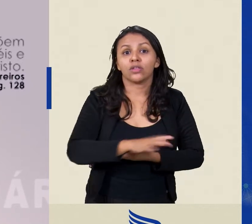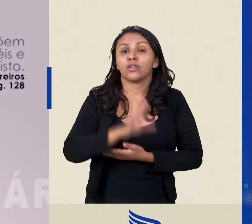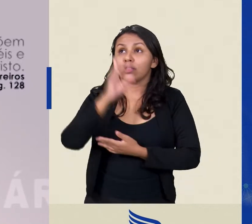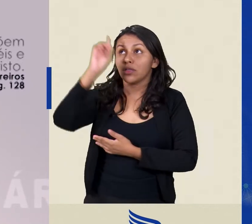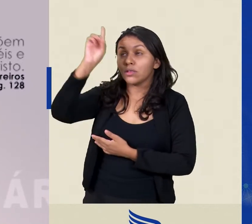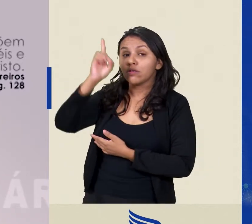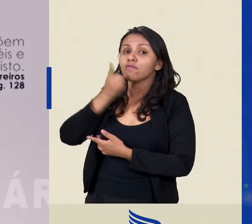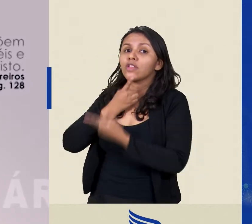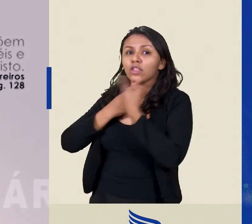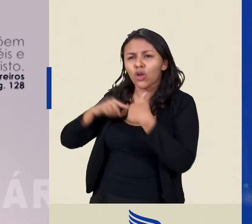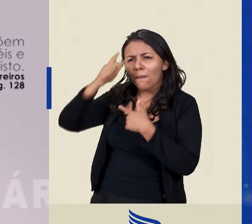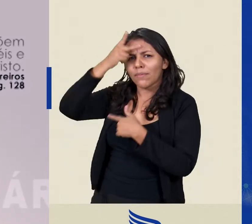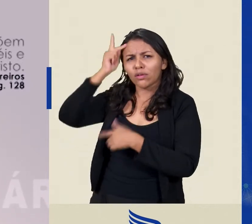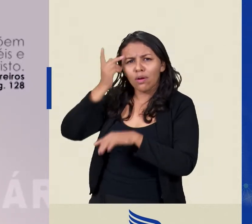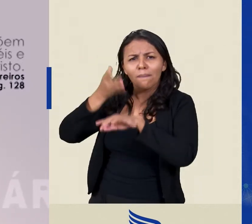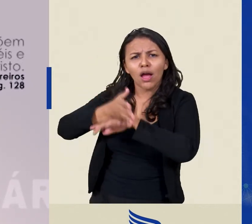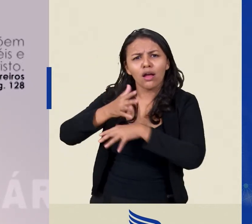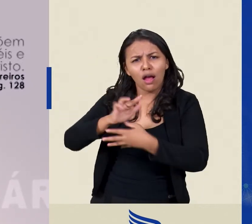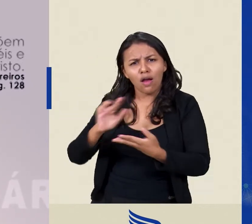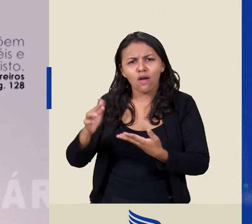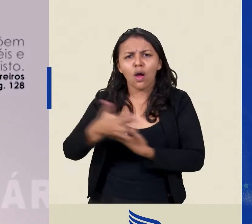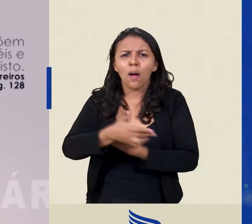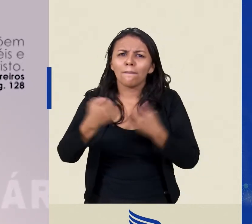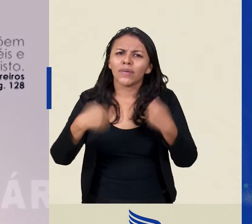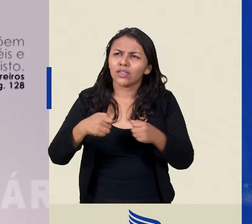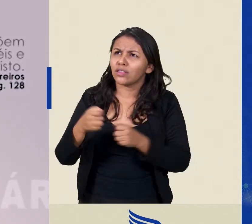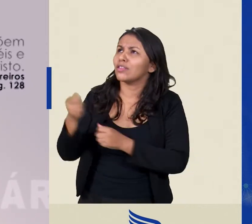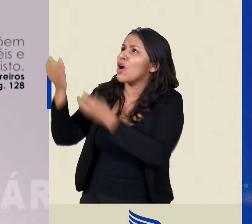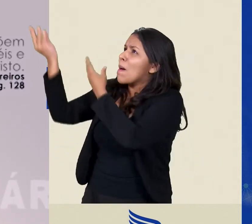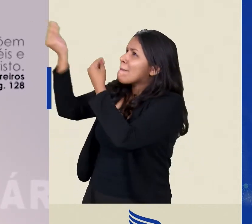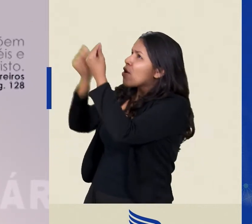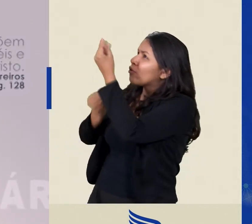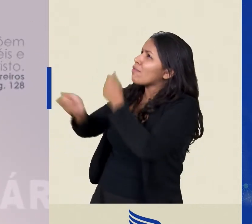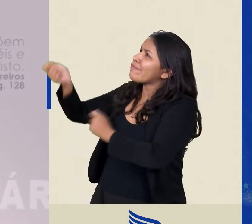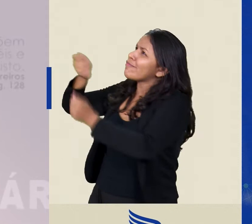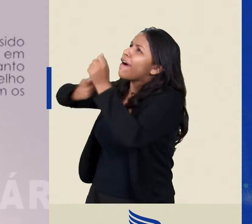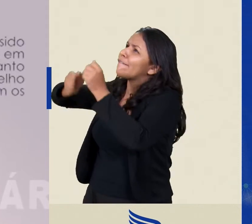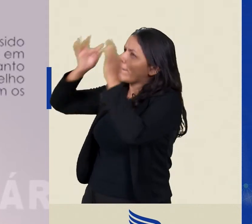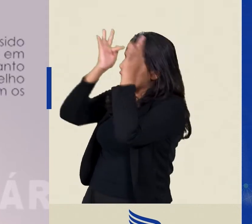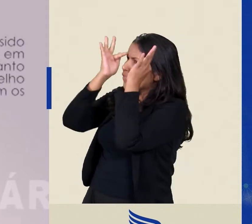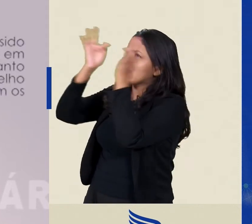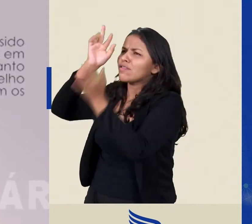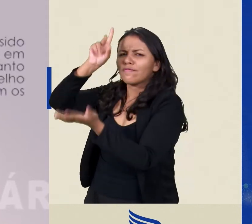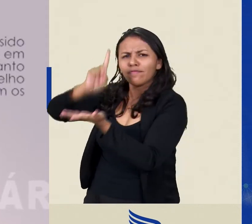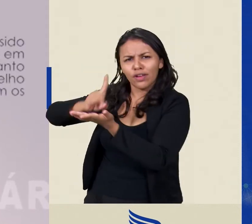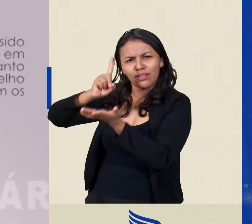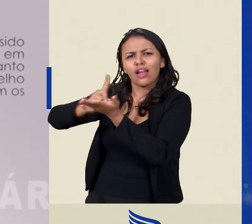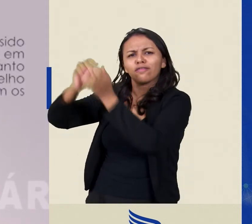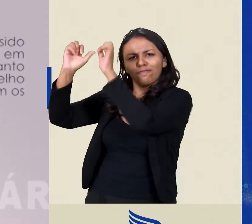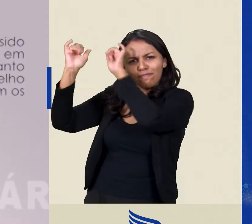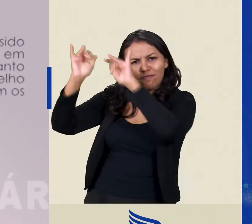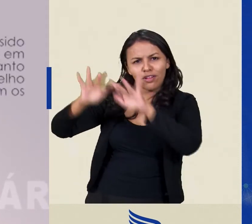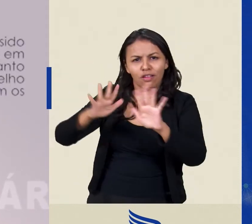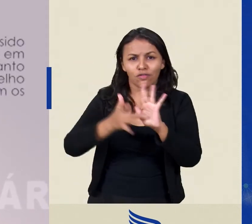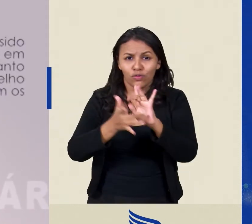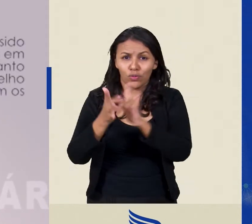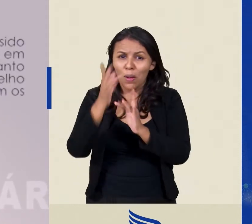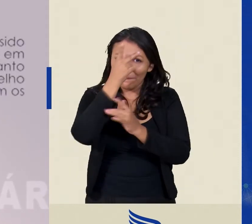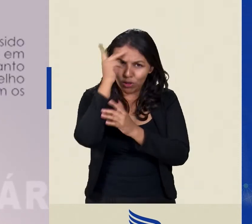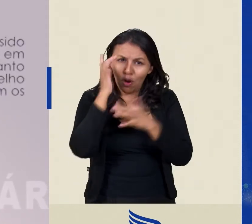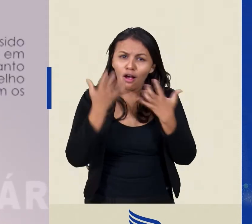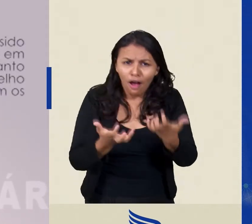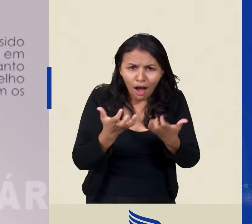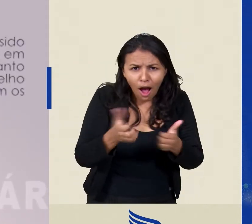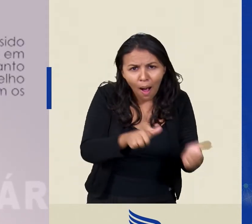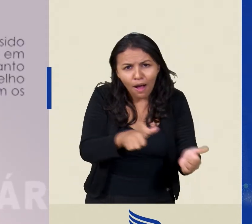igreja sejam mordomos fiéis e verdadeiros da graça de Cristo. Os candidatos ao batismo não